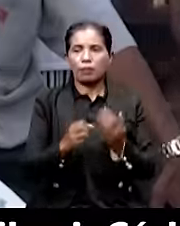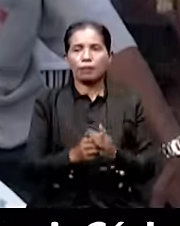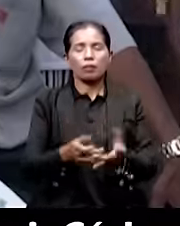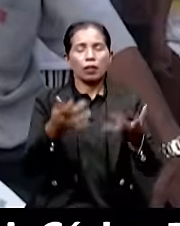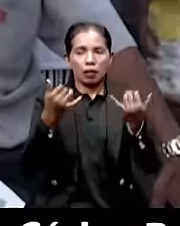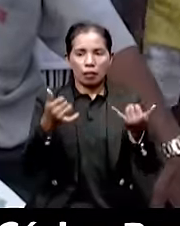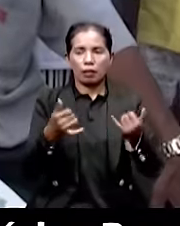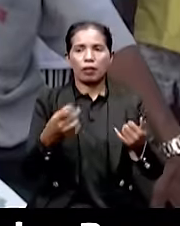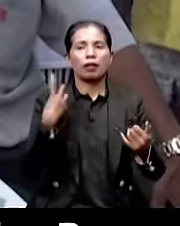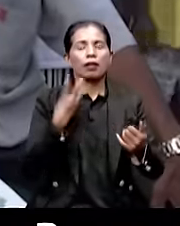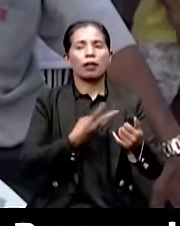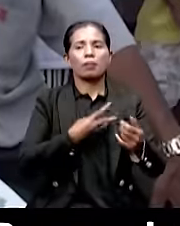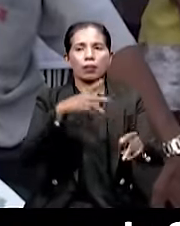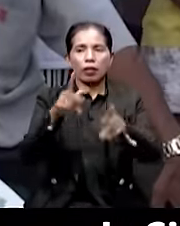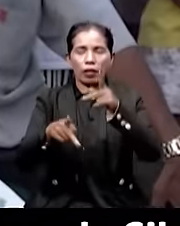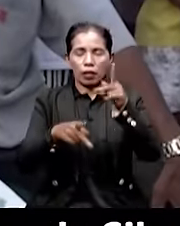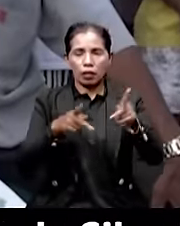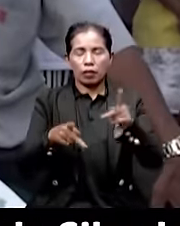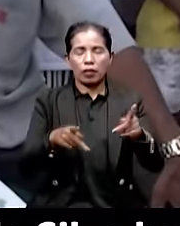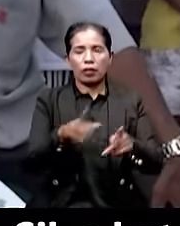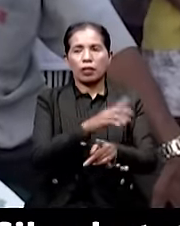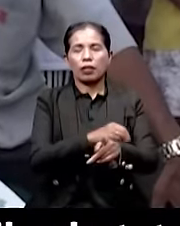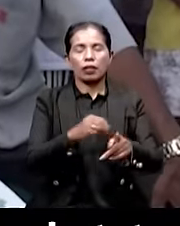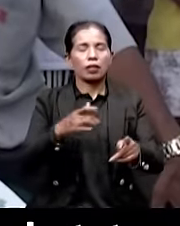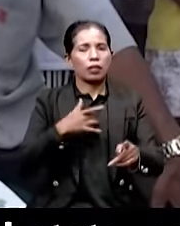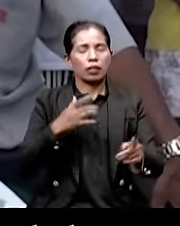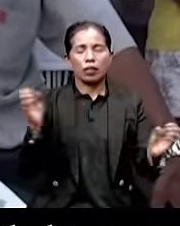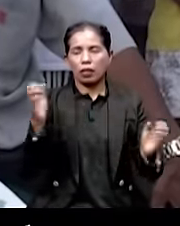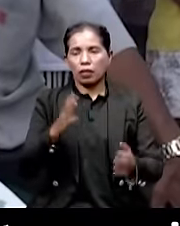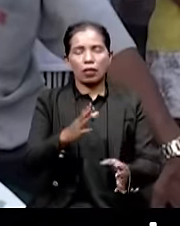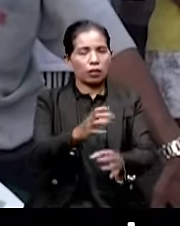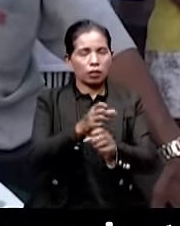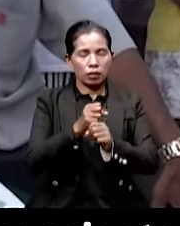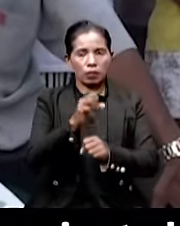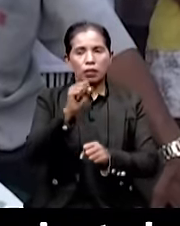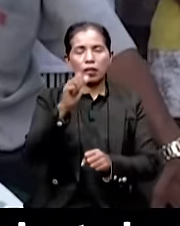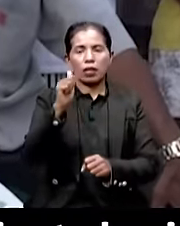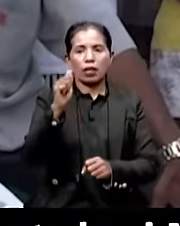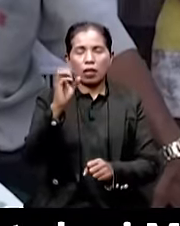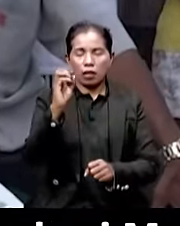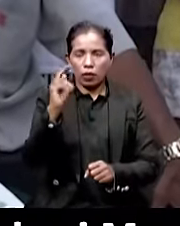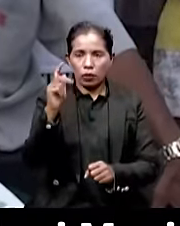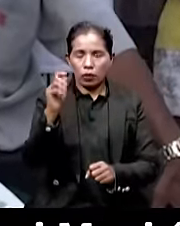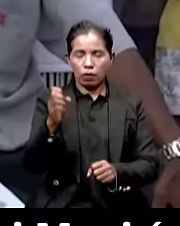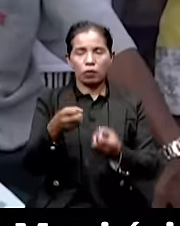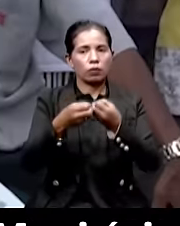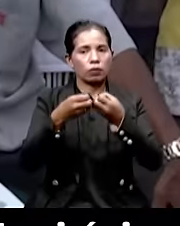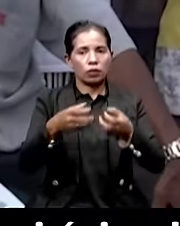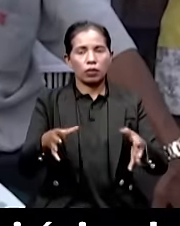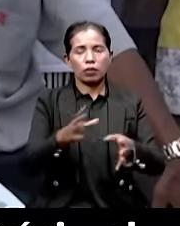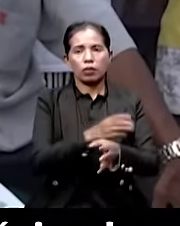Idane, may ami povu, es pameran, lasimu si atou no honi ekipa atu hamamu kfati